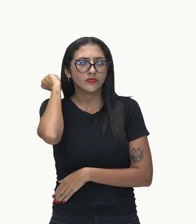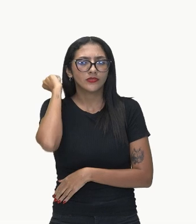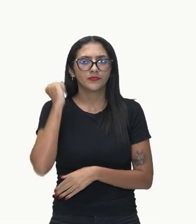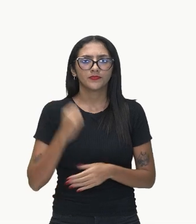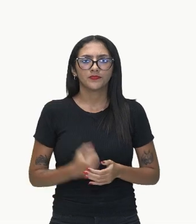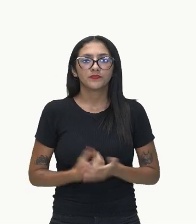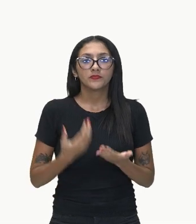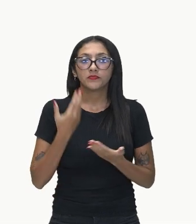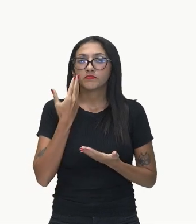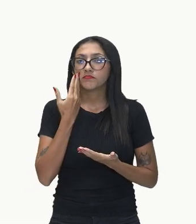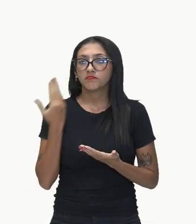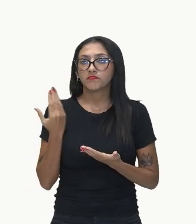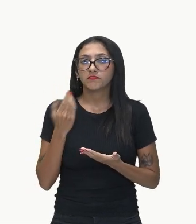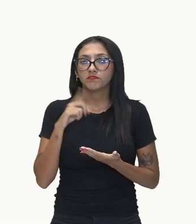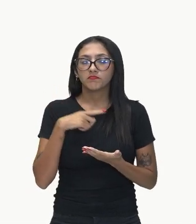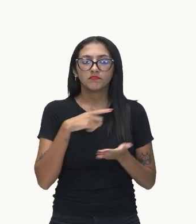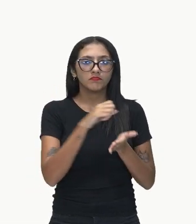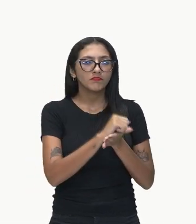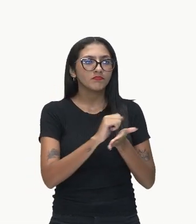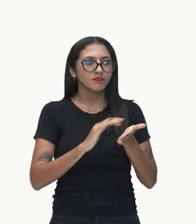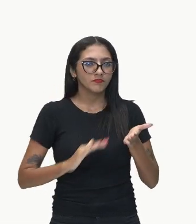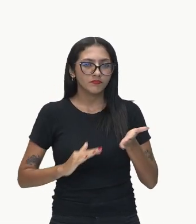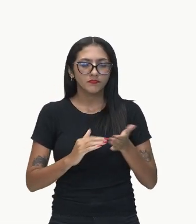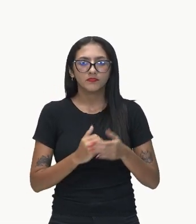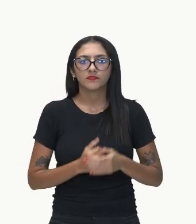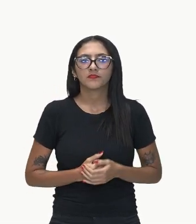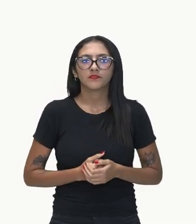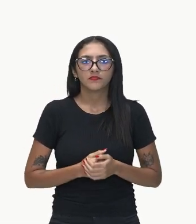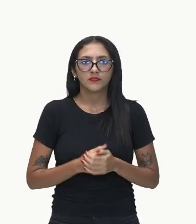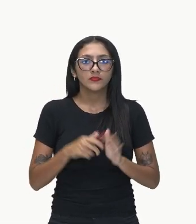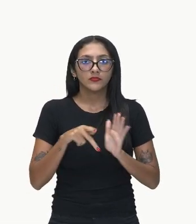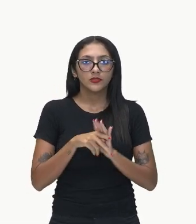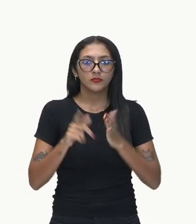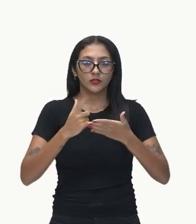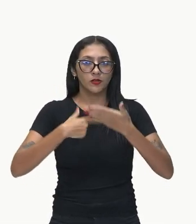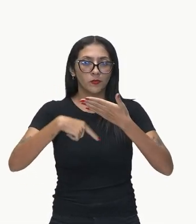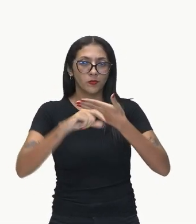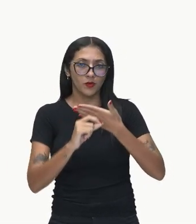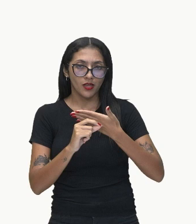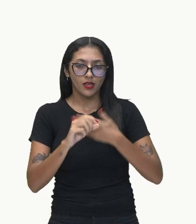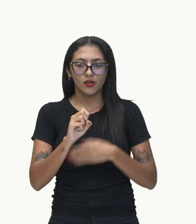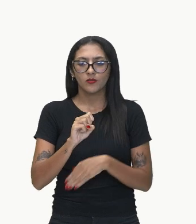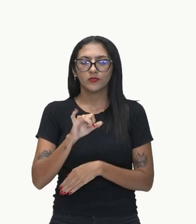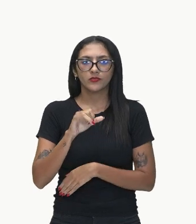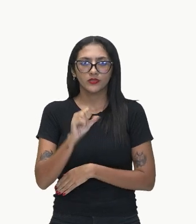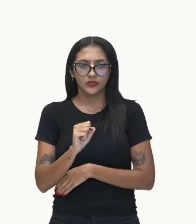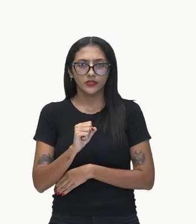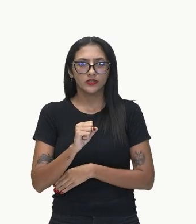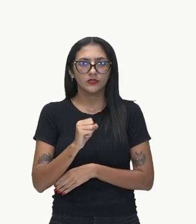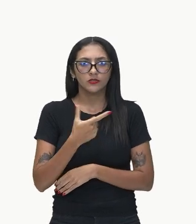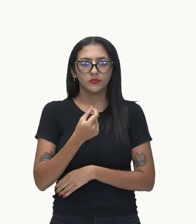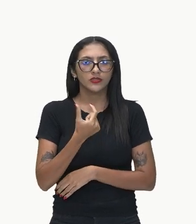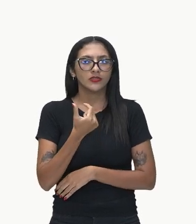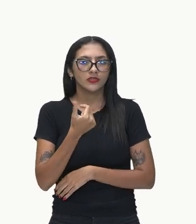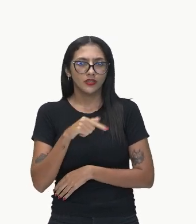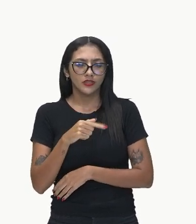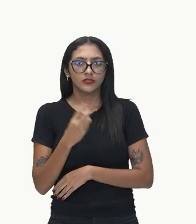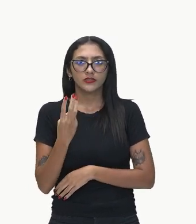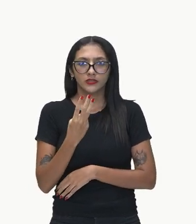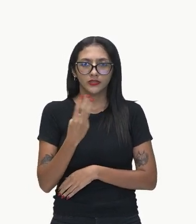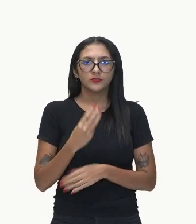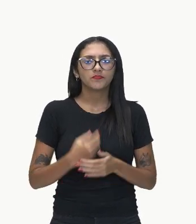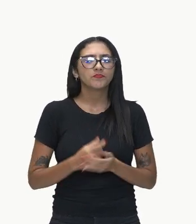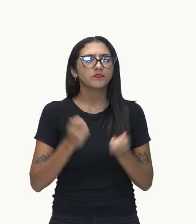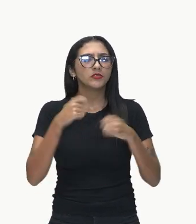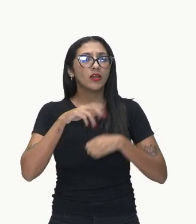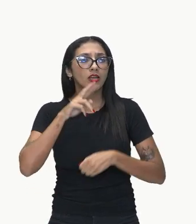aqui essa questão que eu trouxe do vestibular. É um vestibular da UEA, CIS 2017, terceira etapa. Para responder